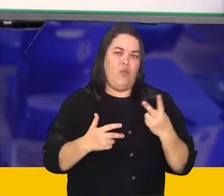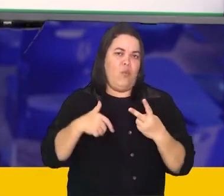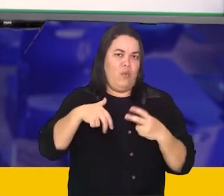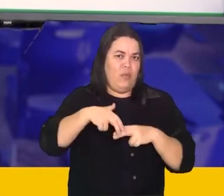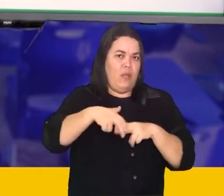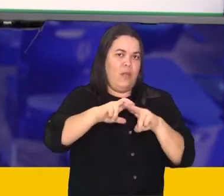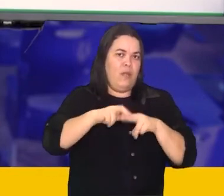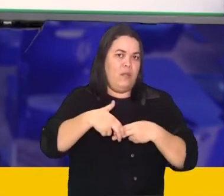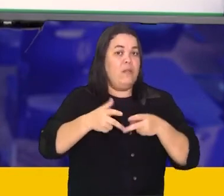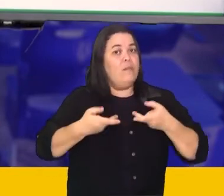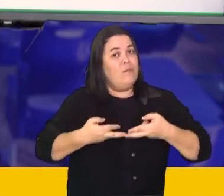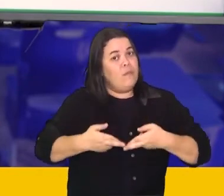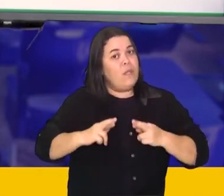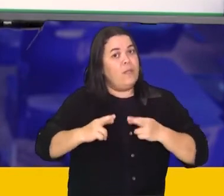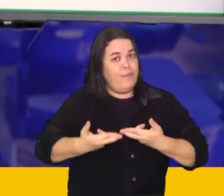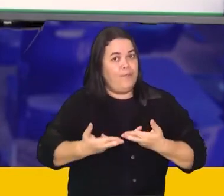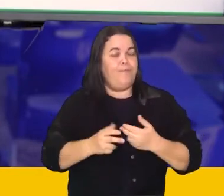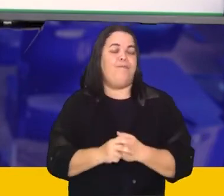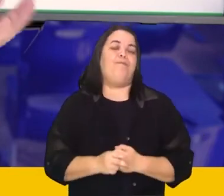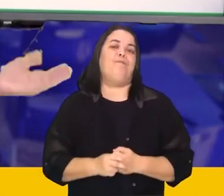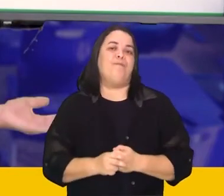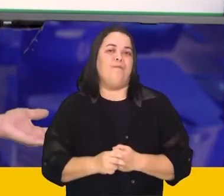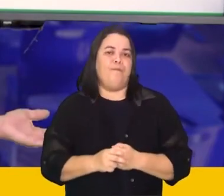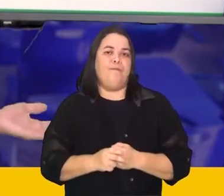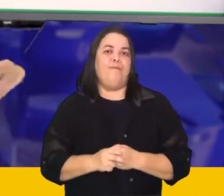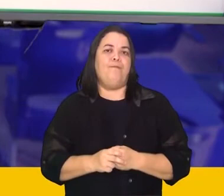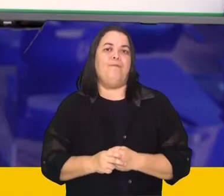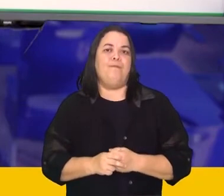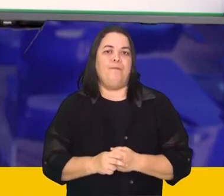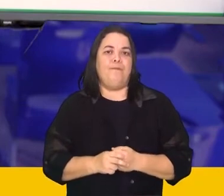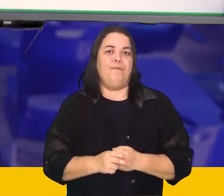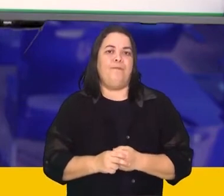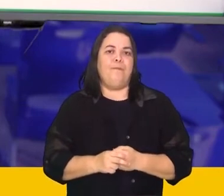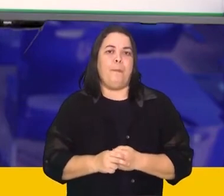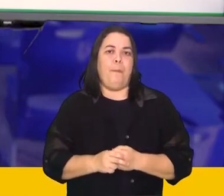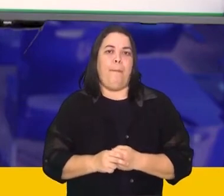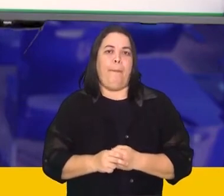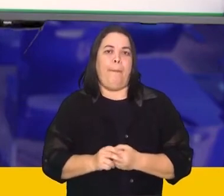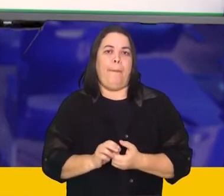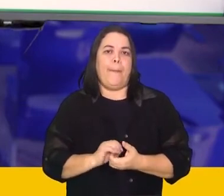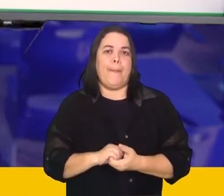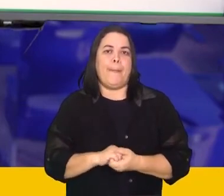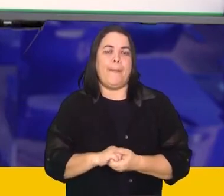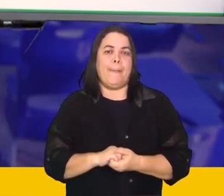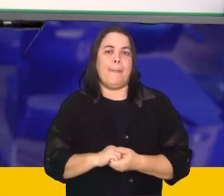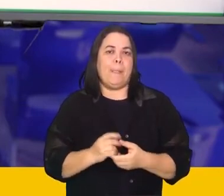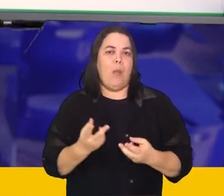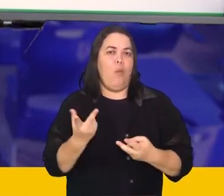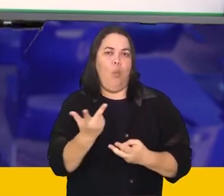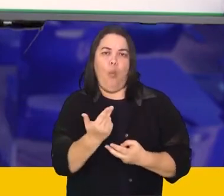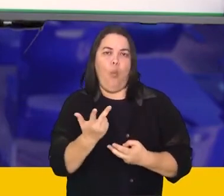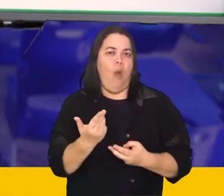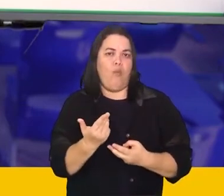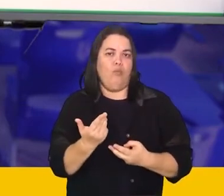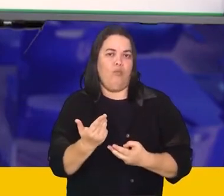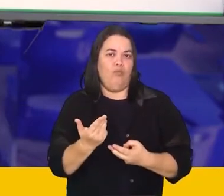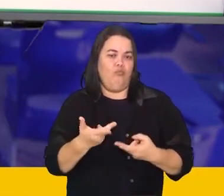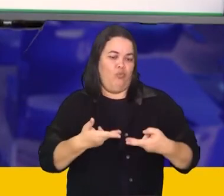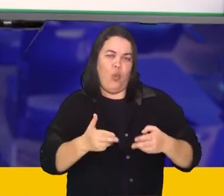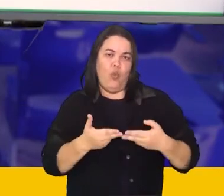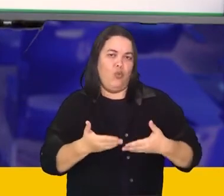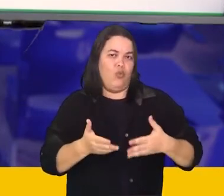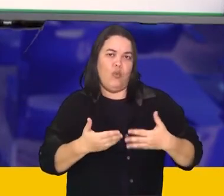igual. Então ela é polissêmica em relação ao balanço de rede e o balanço em que o homem sentou-se foi